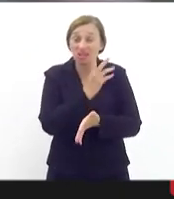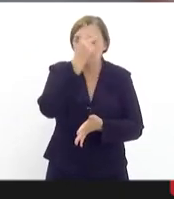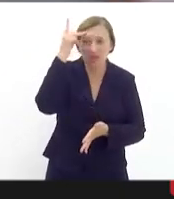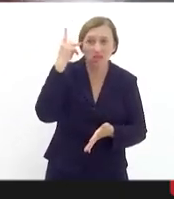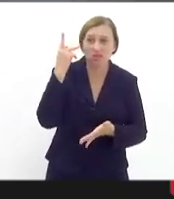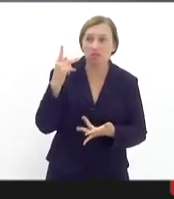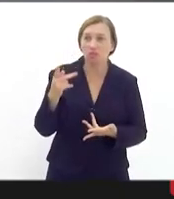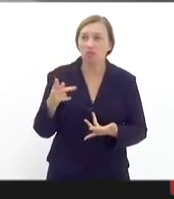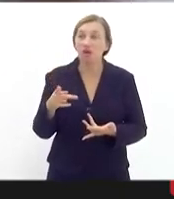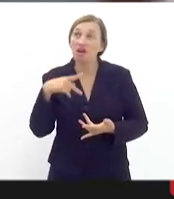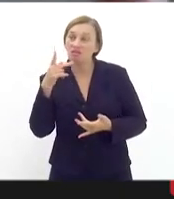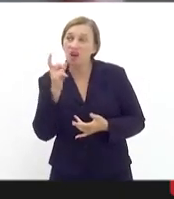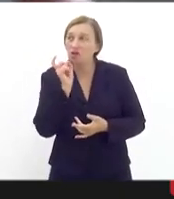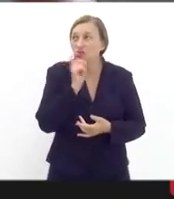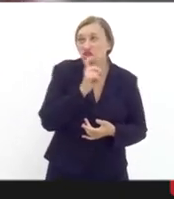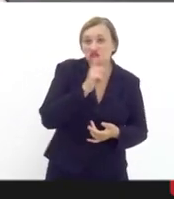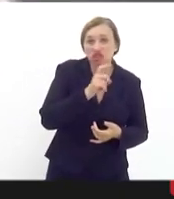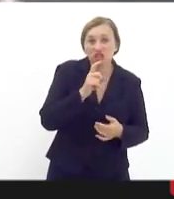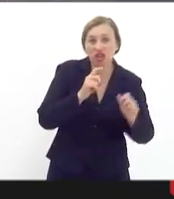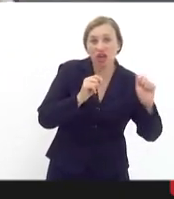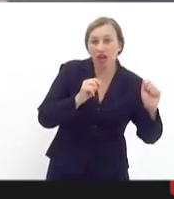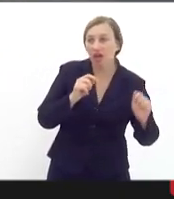Ah, bom, uma mentirinha aqui, outra ali.